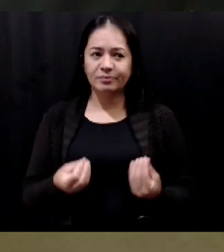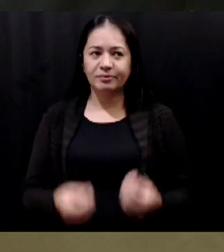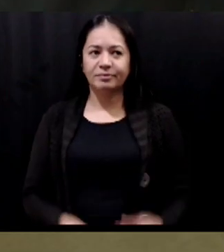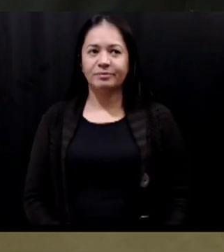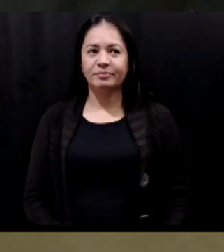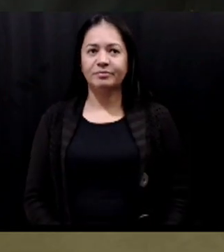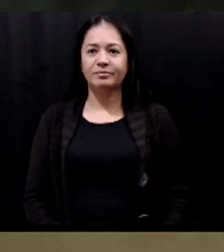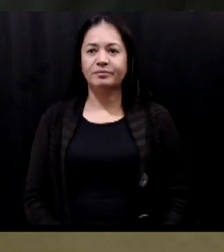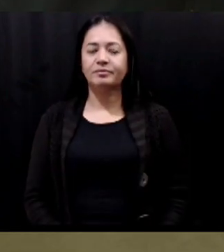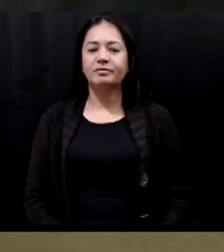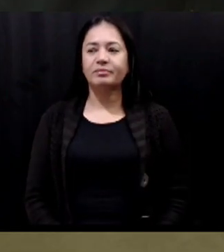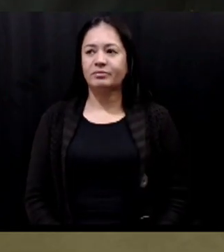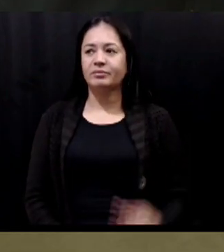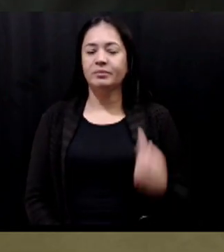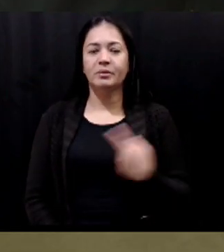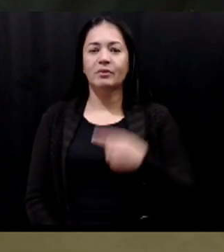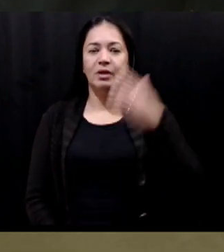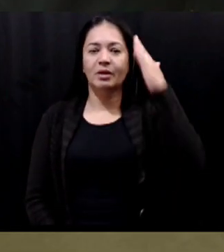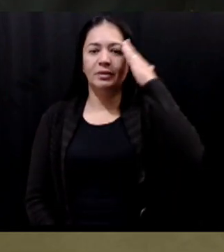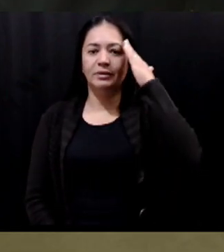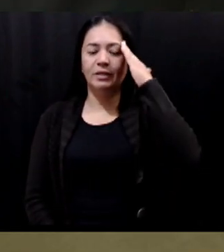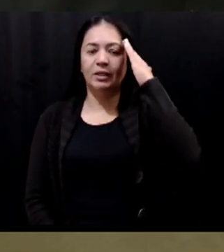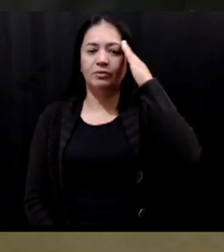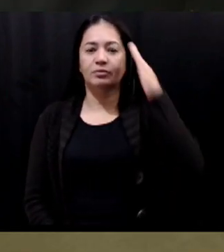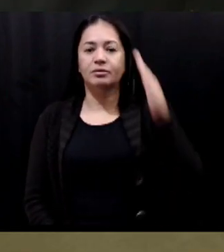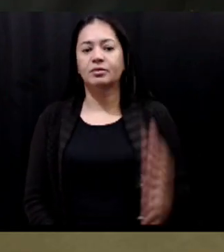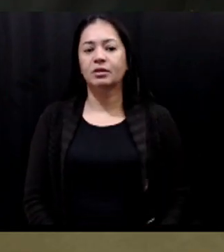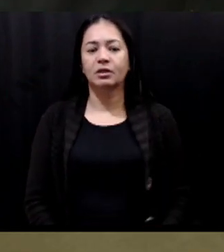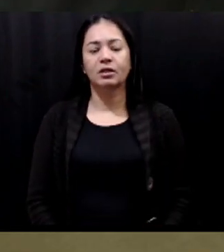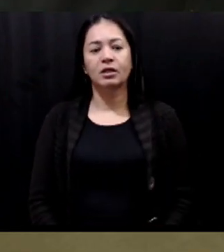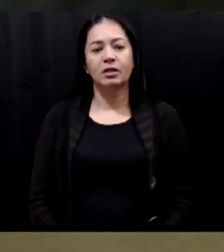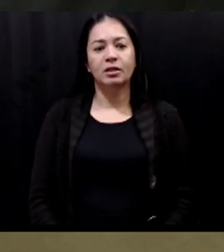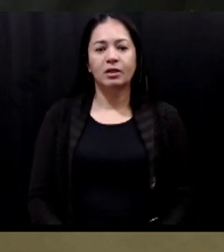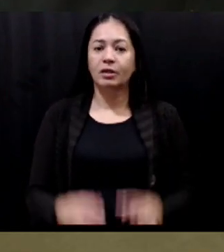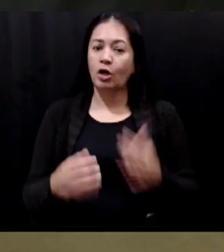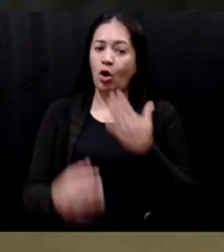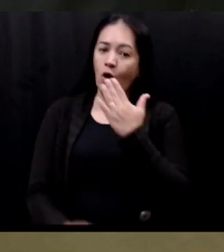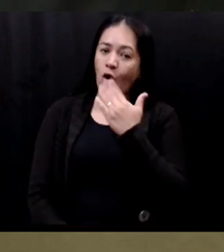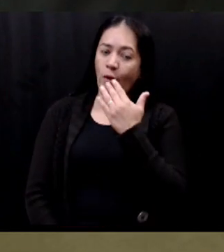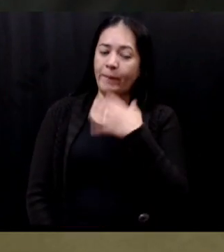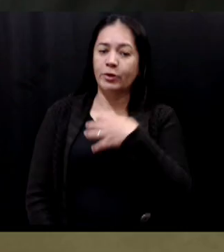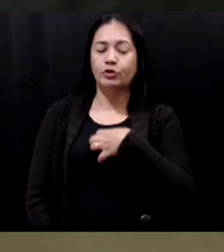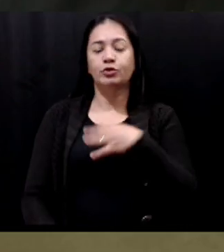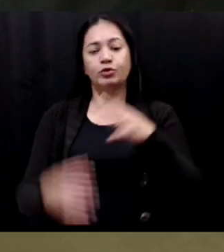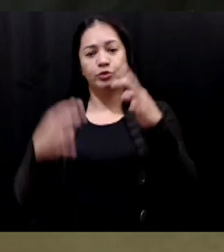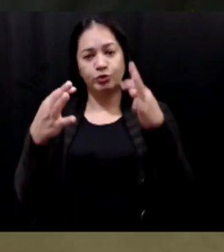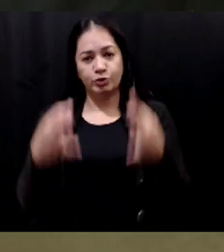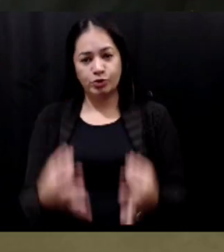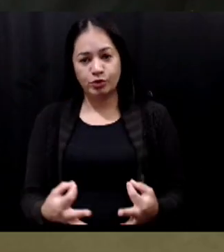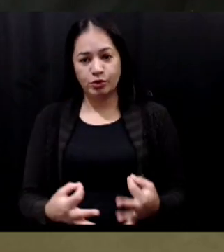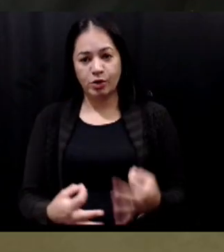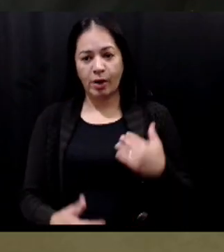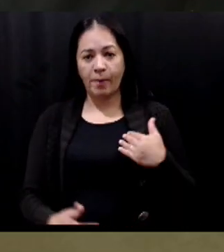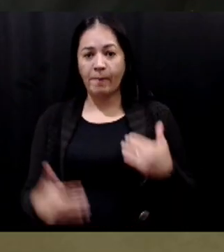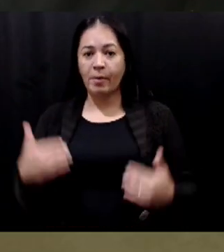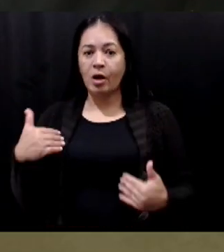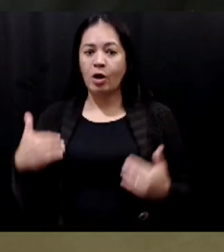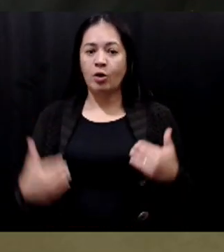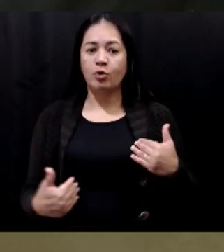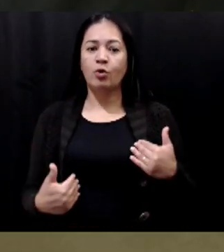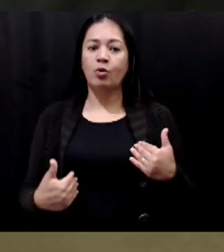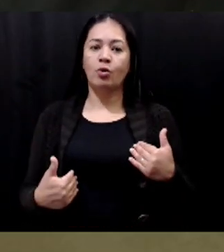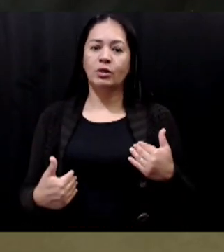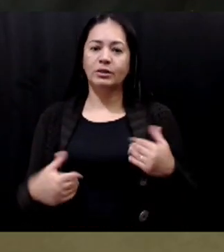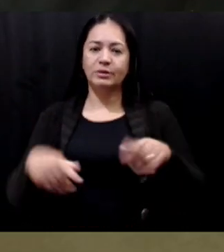a diferença, né, da alimentação correta, né, da alimentação para o corpo e da alimentação para as emoções.